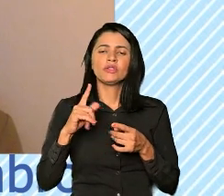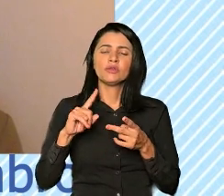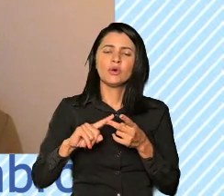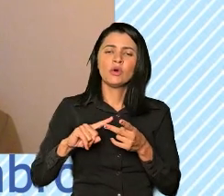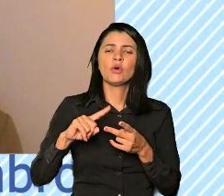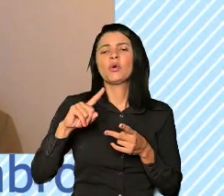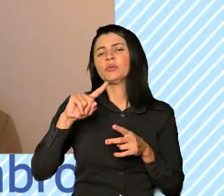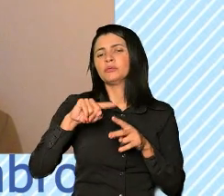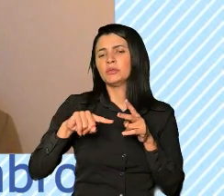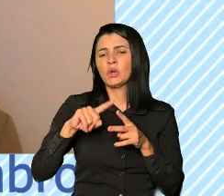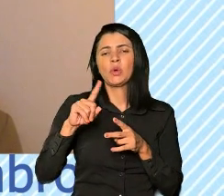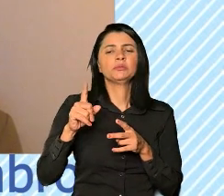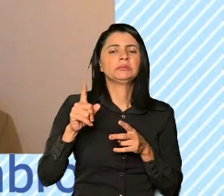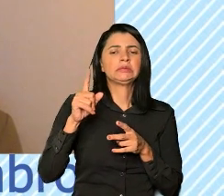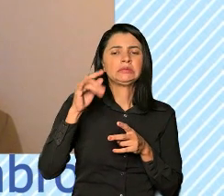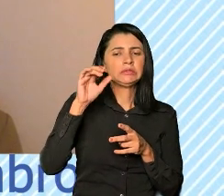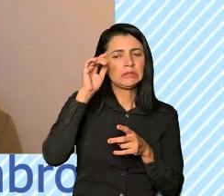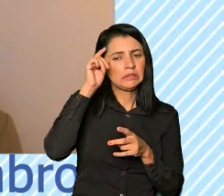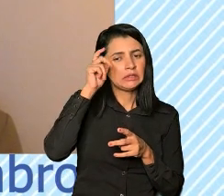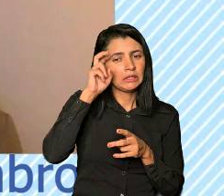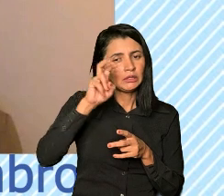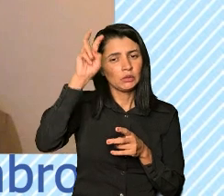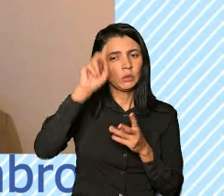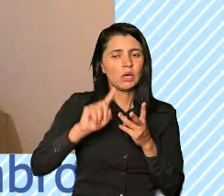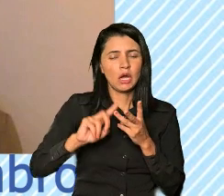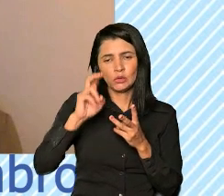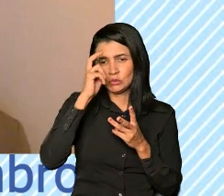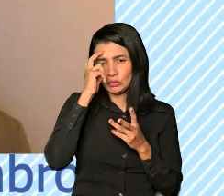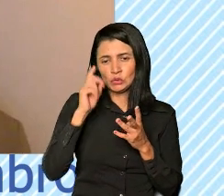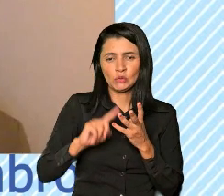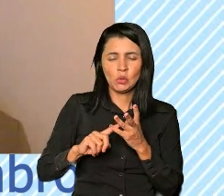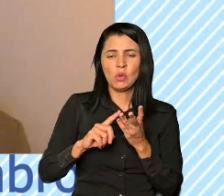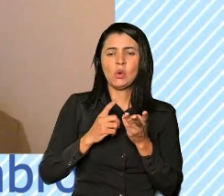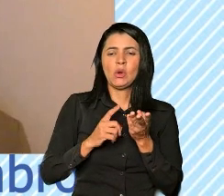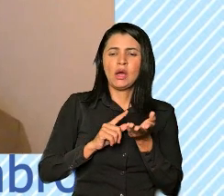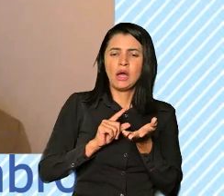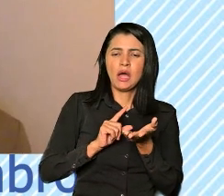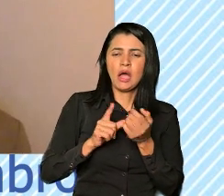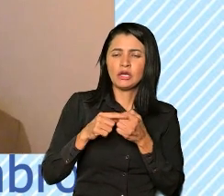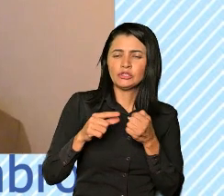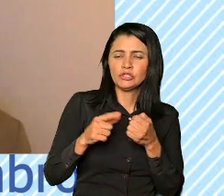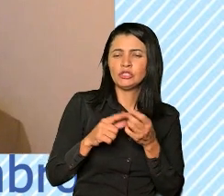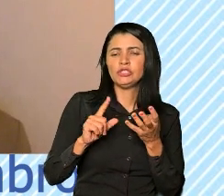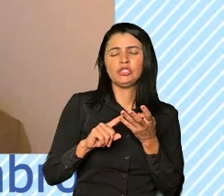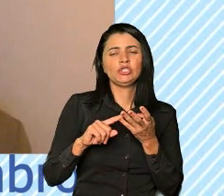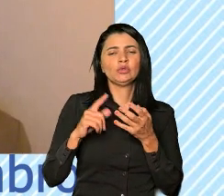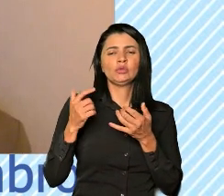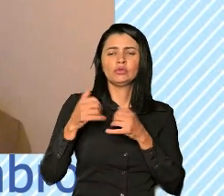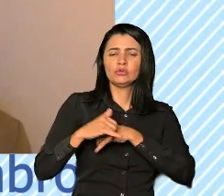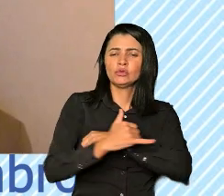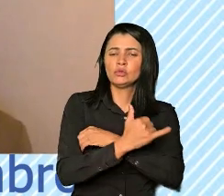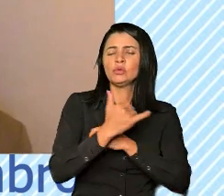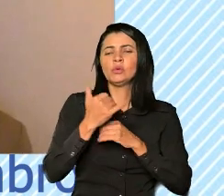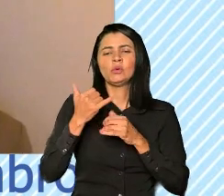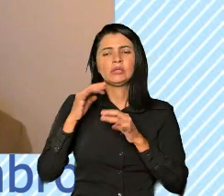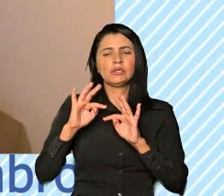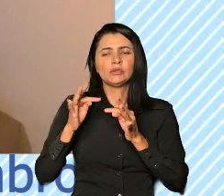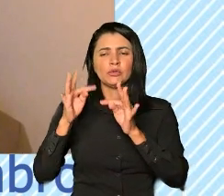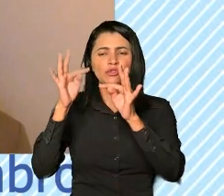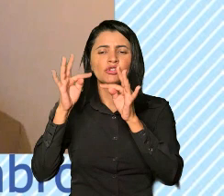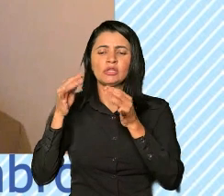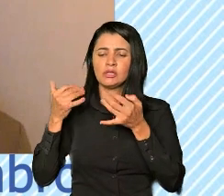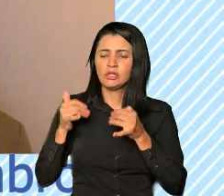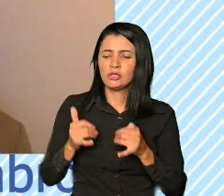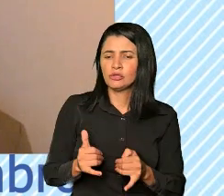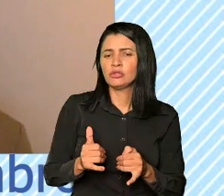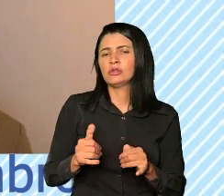intelectual, cultura, recuperação de ativos, regulatório, infraestrutura, energia e tecnologia e outros. Atualmente é